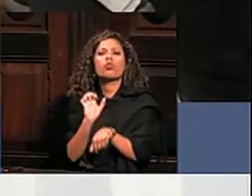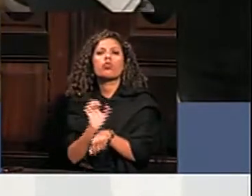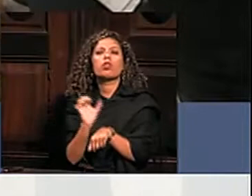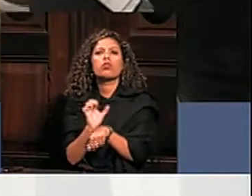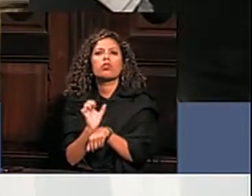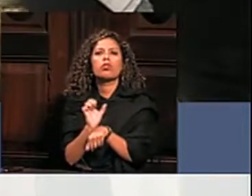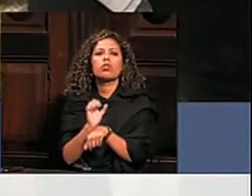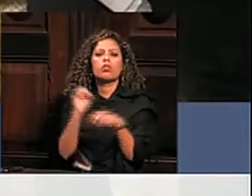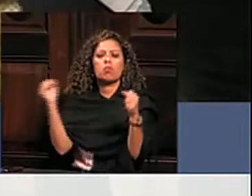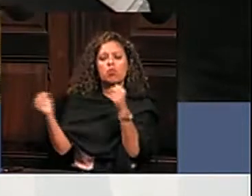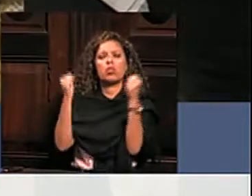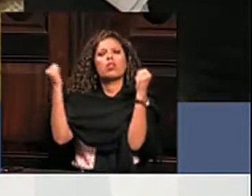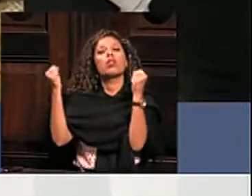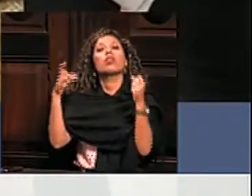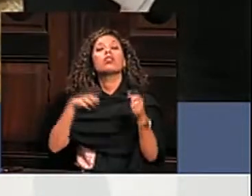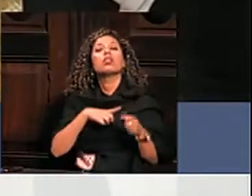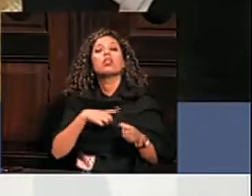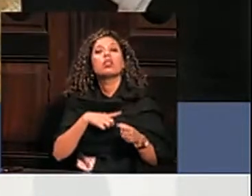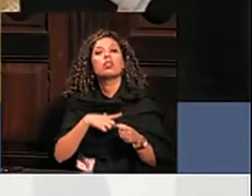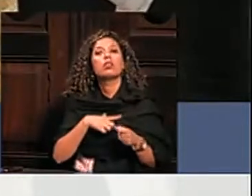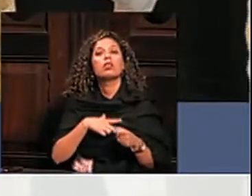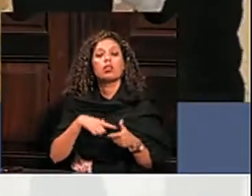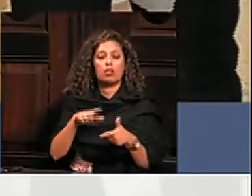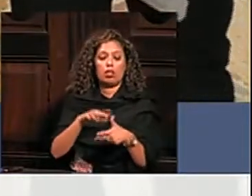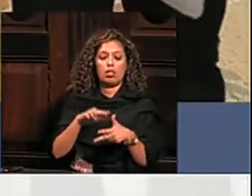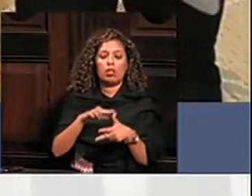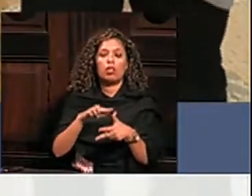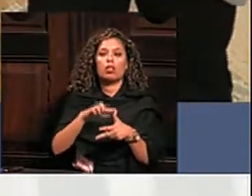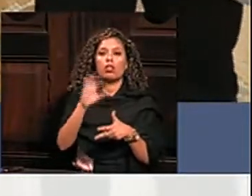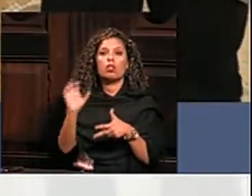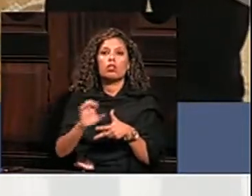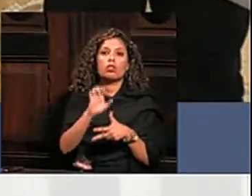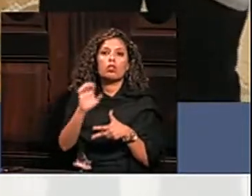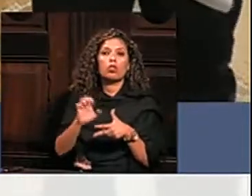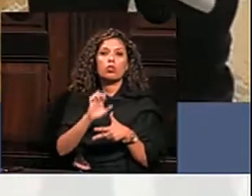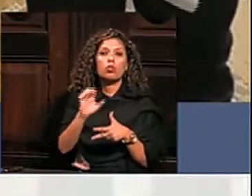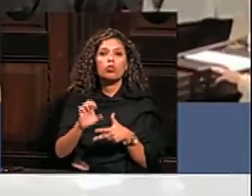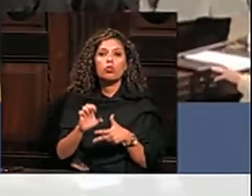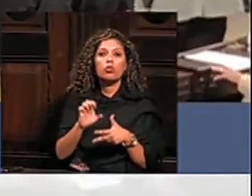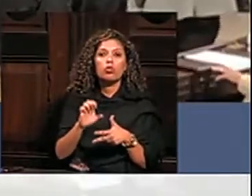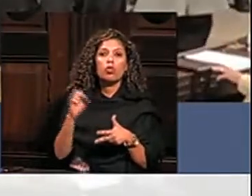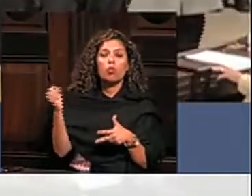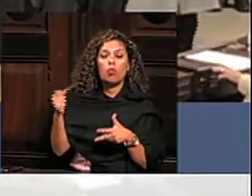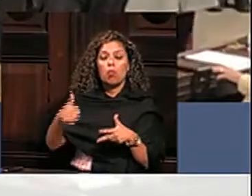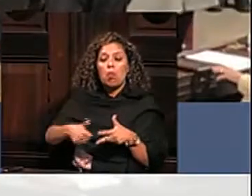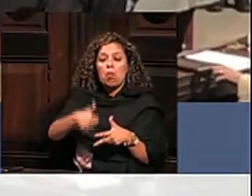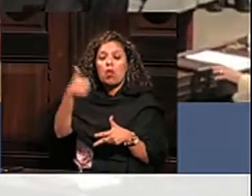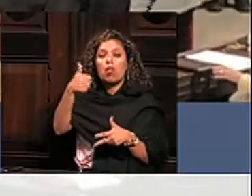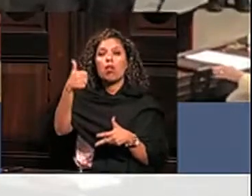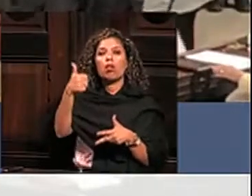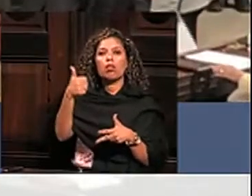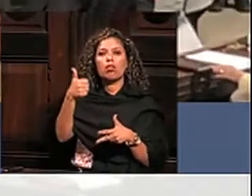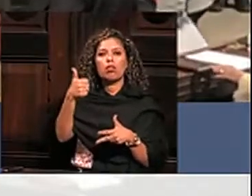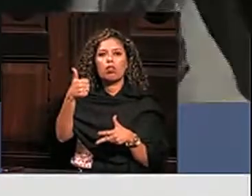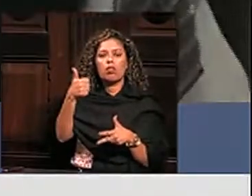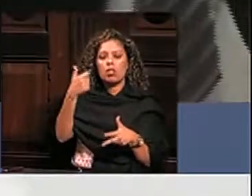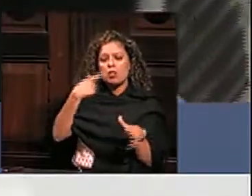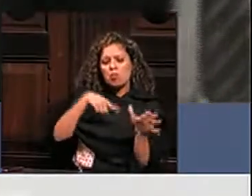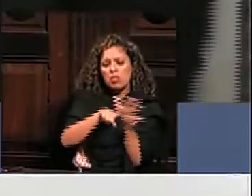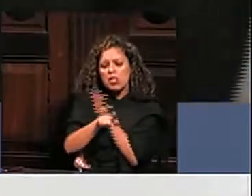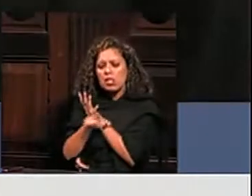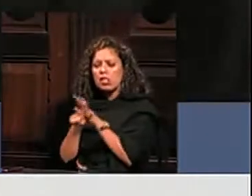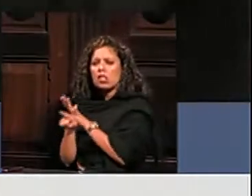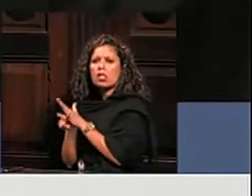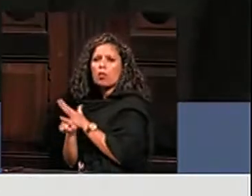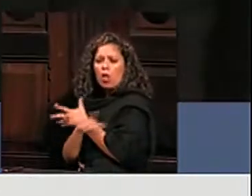técnico do Poder Executivo, haverá um melhor controle